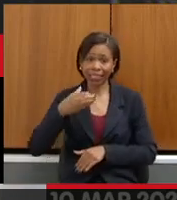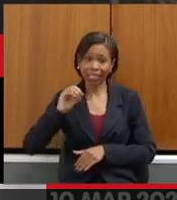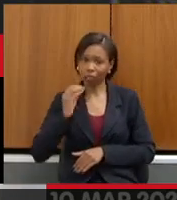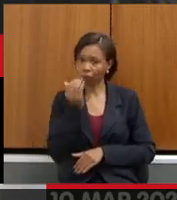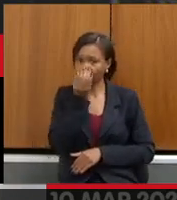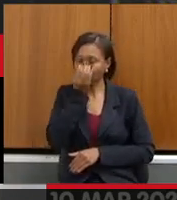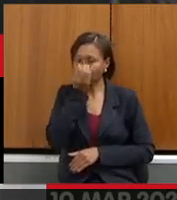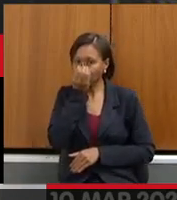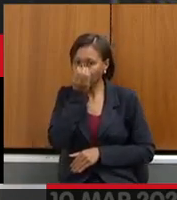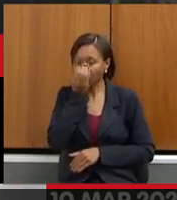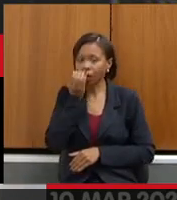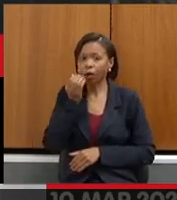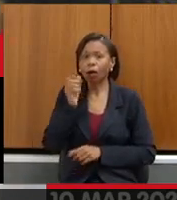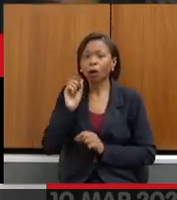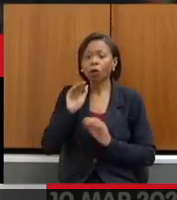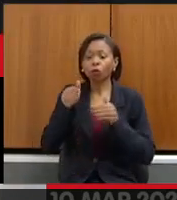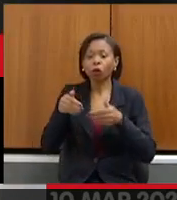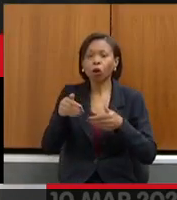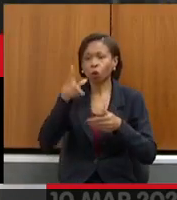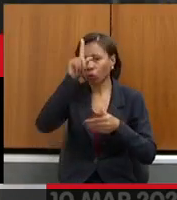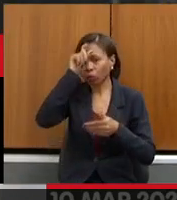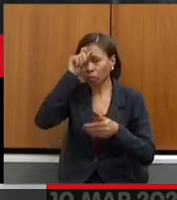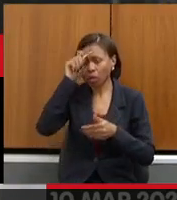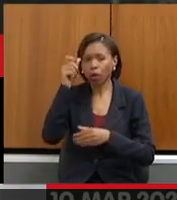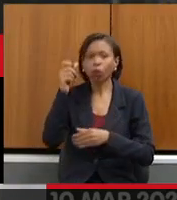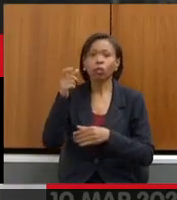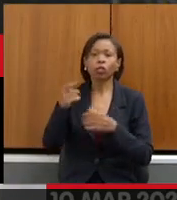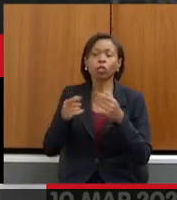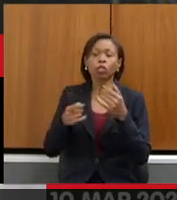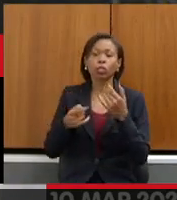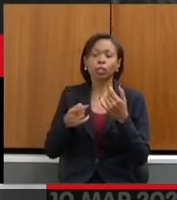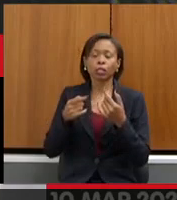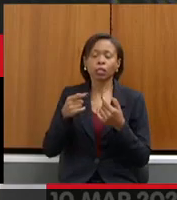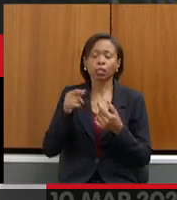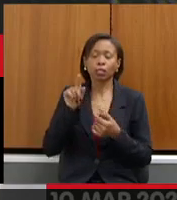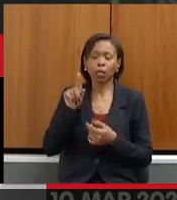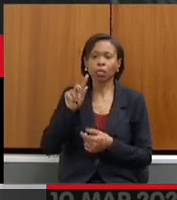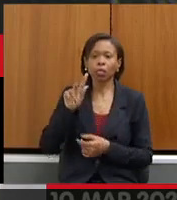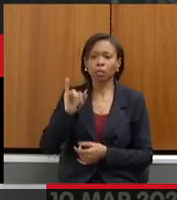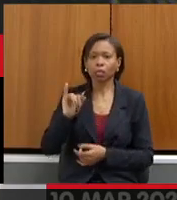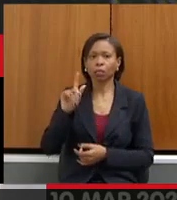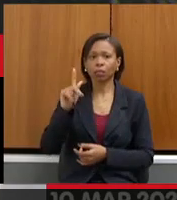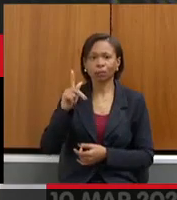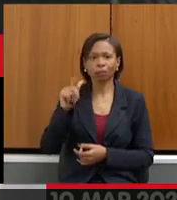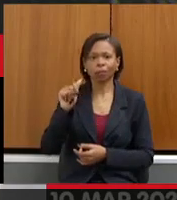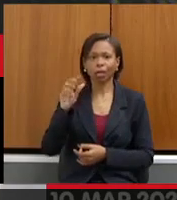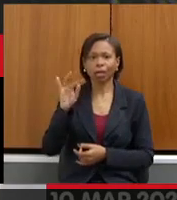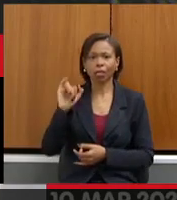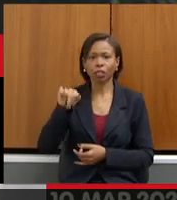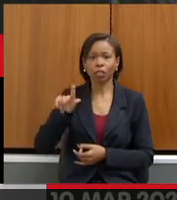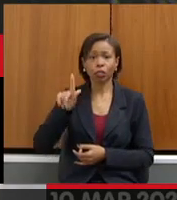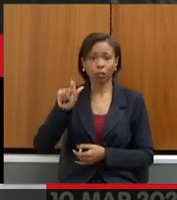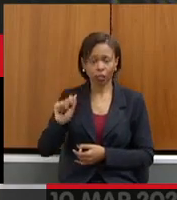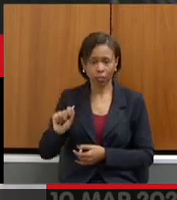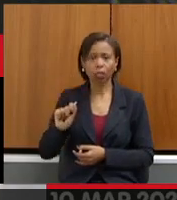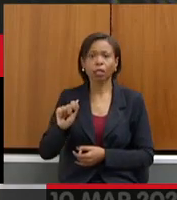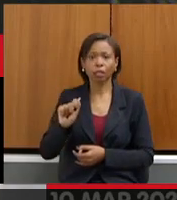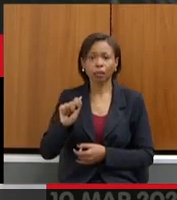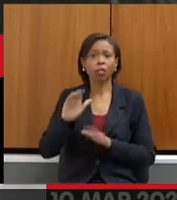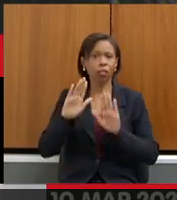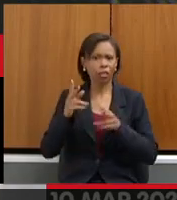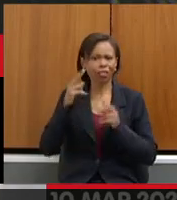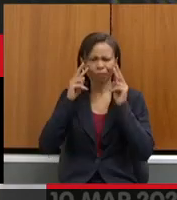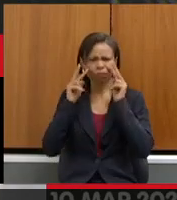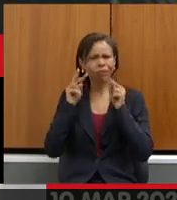para o Hospital Municipal de Ipatinga Hoje nós estamos vendo lá vários pacientes serem